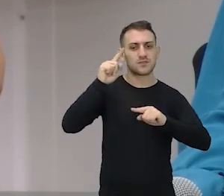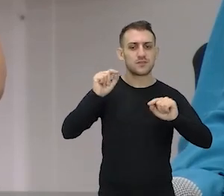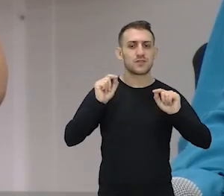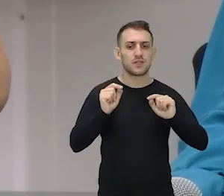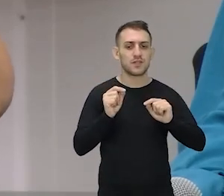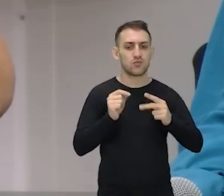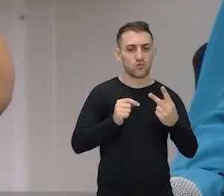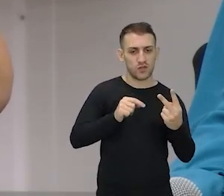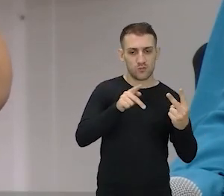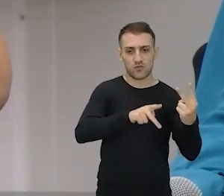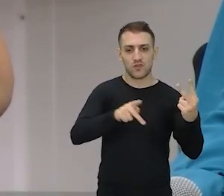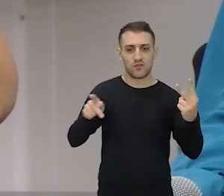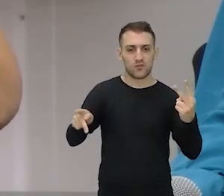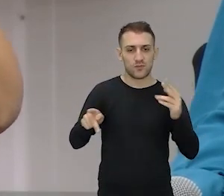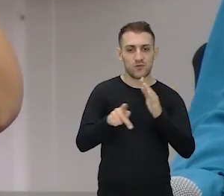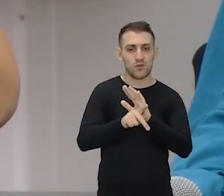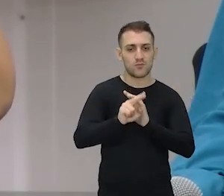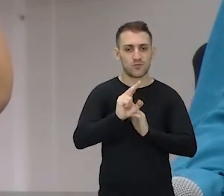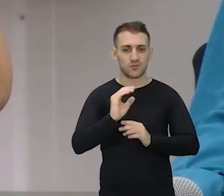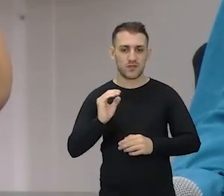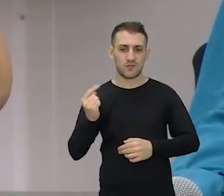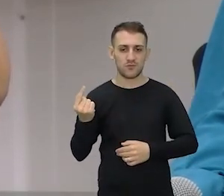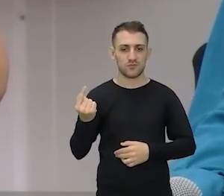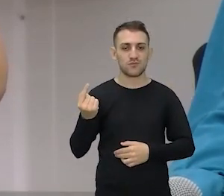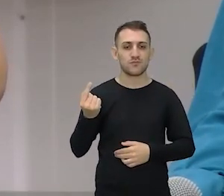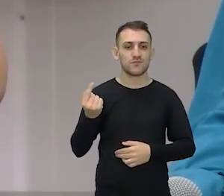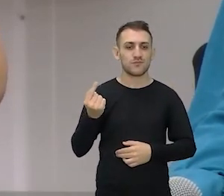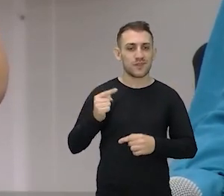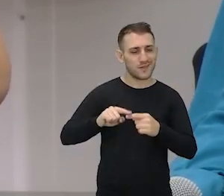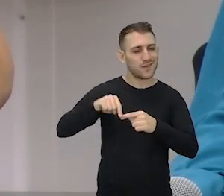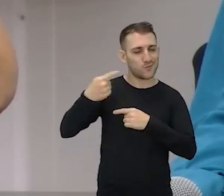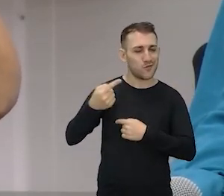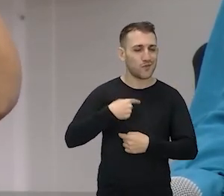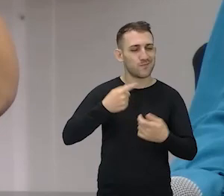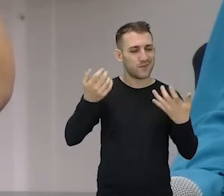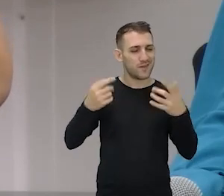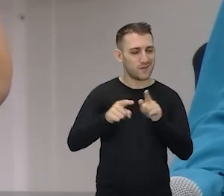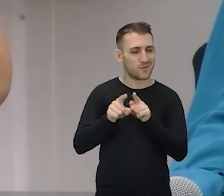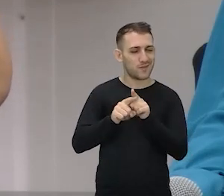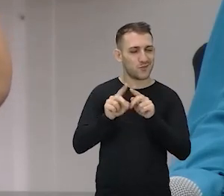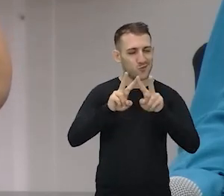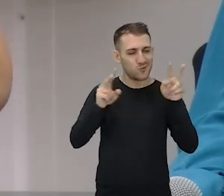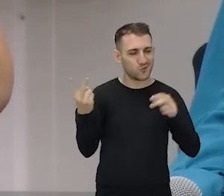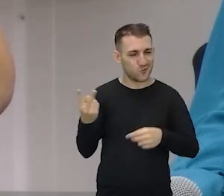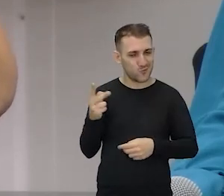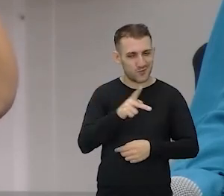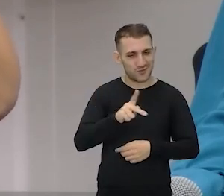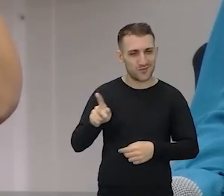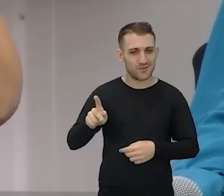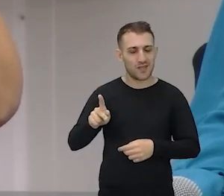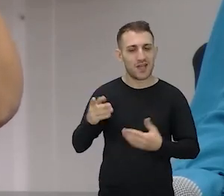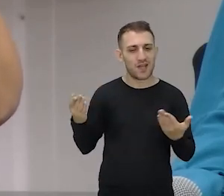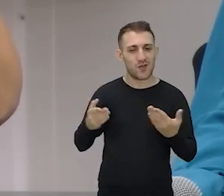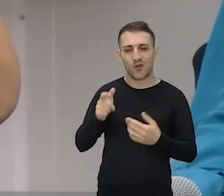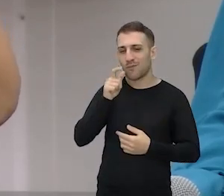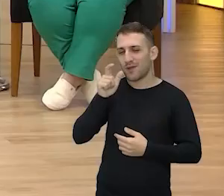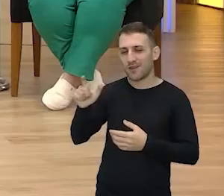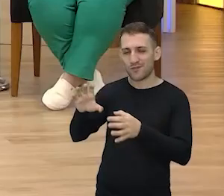2 professores do C1. Depois eu vou falar mais sobre eles. Eu vou passar a palavra para